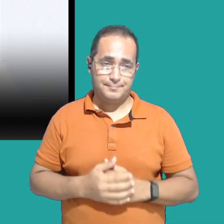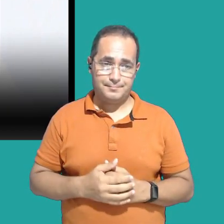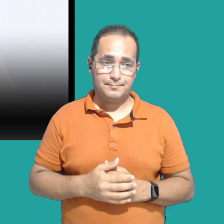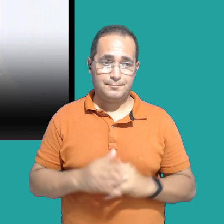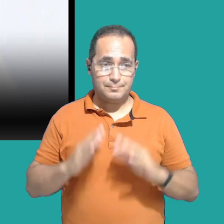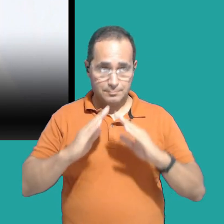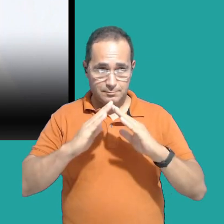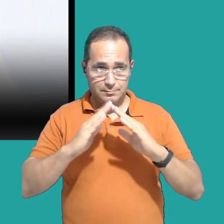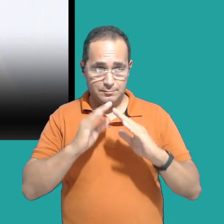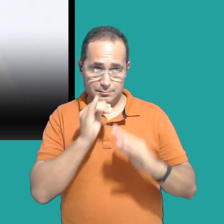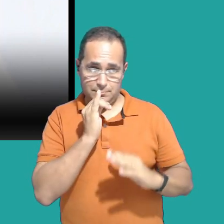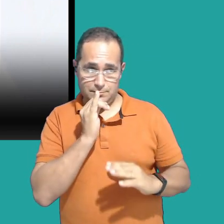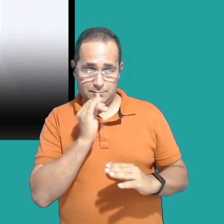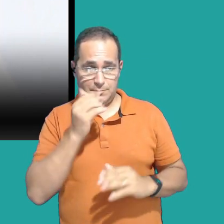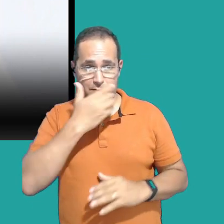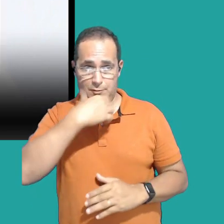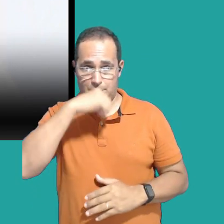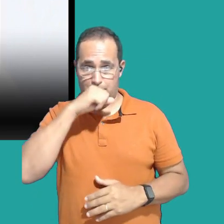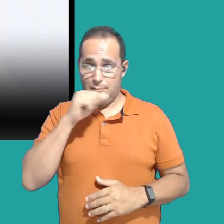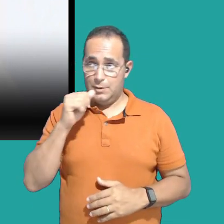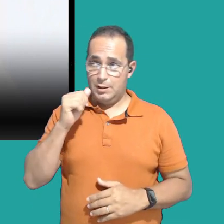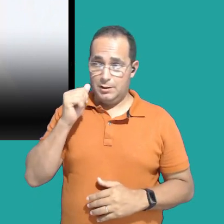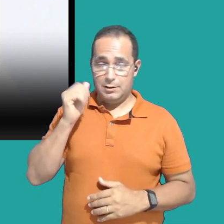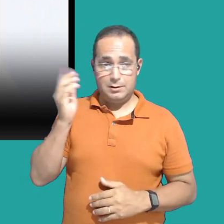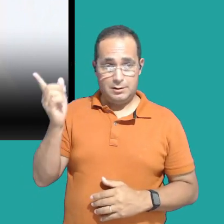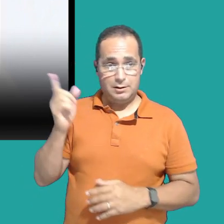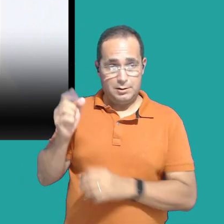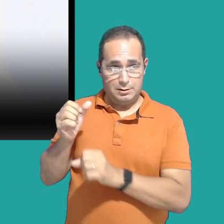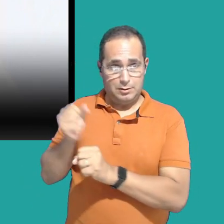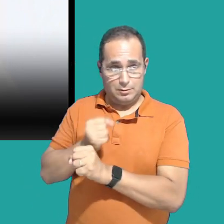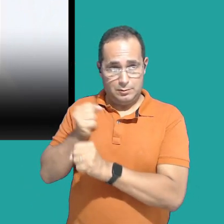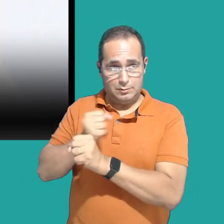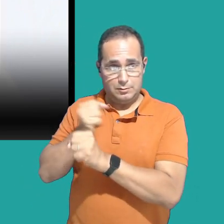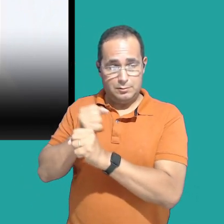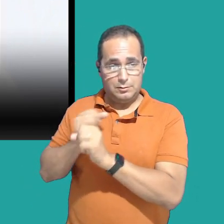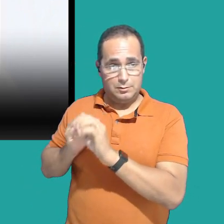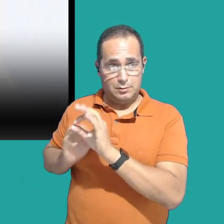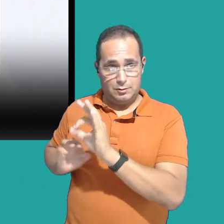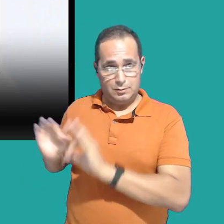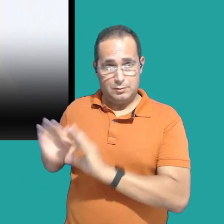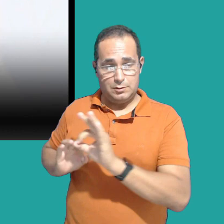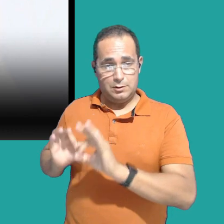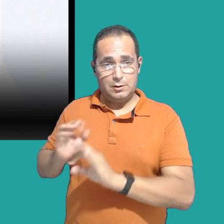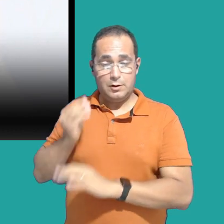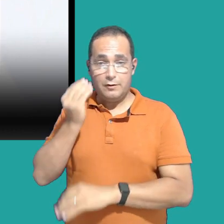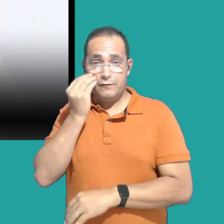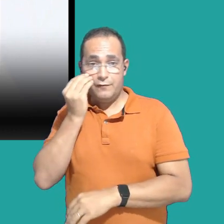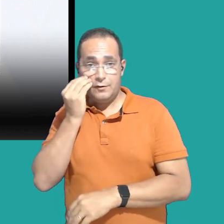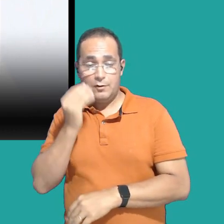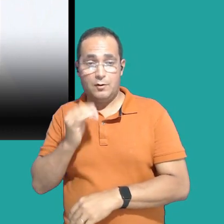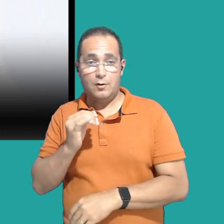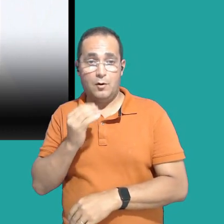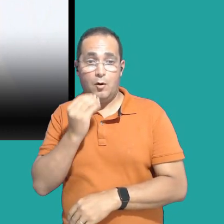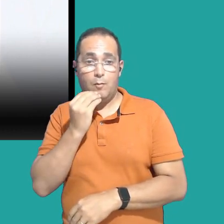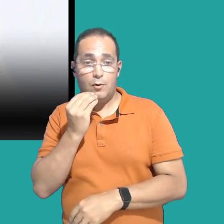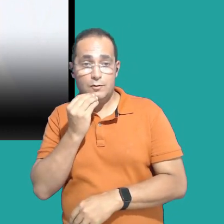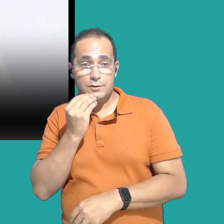desde casa. Né? Então, em casa, por exemplo, meu pai construiu